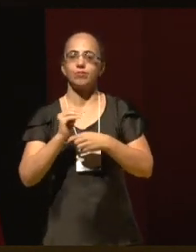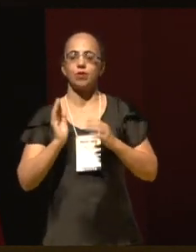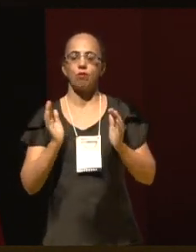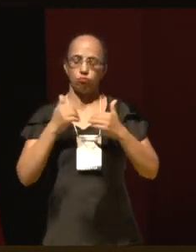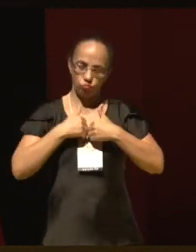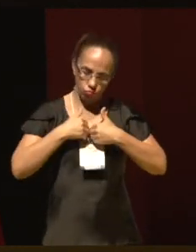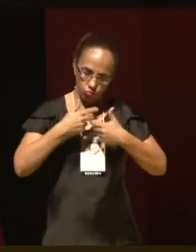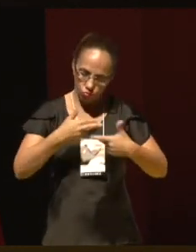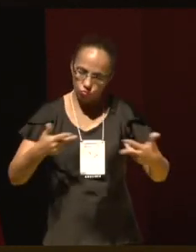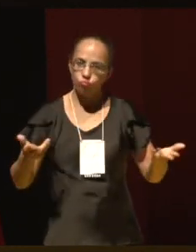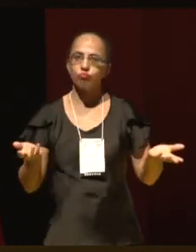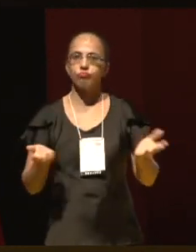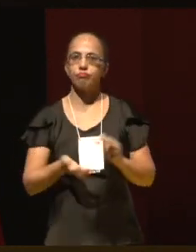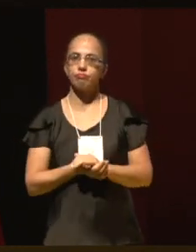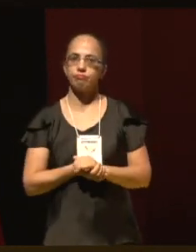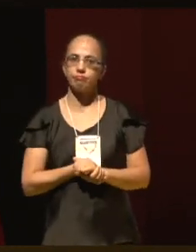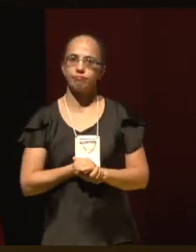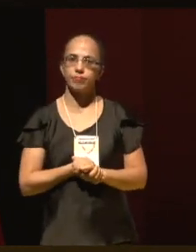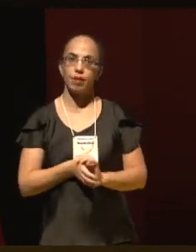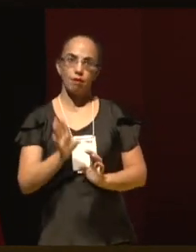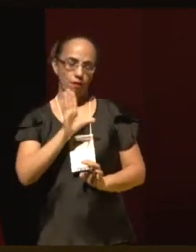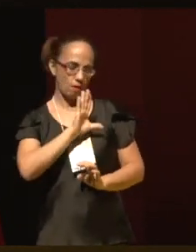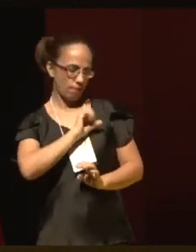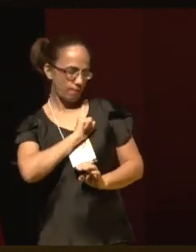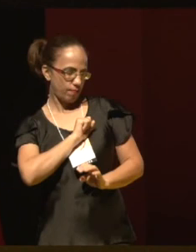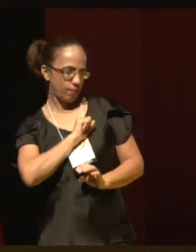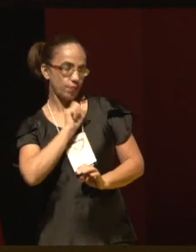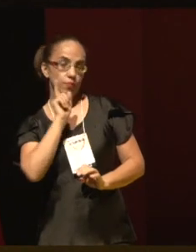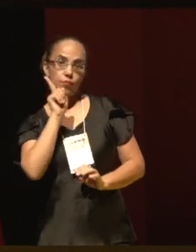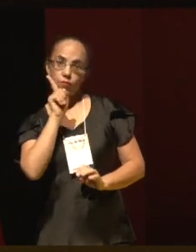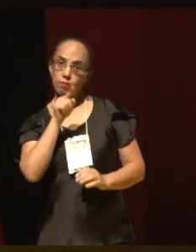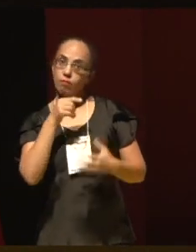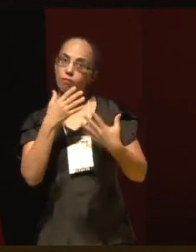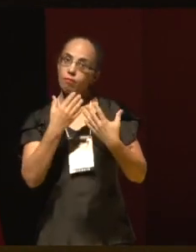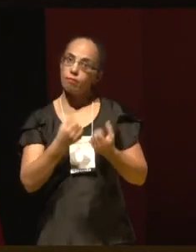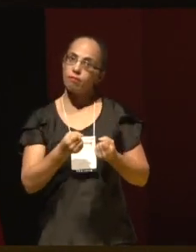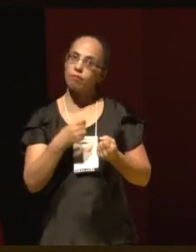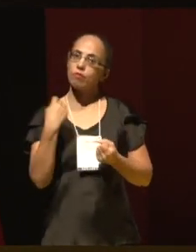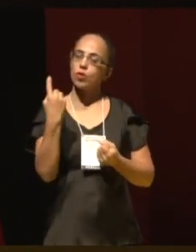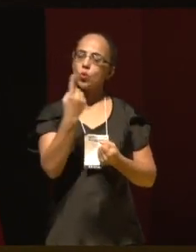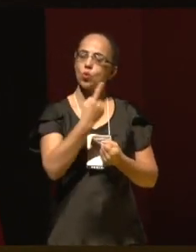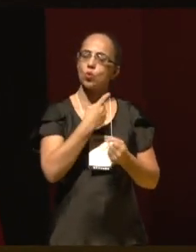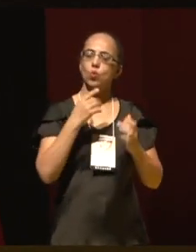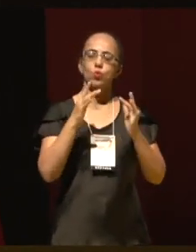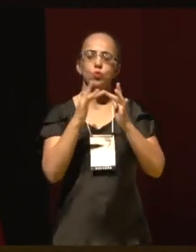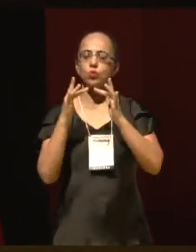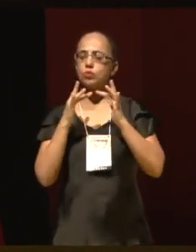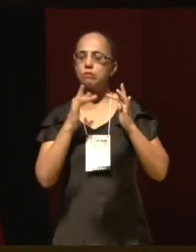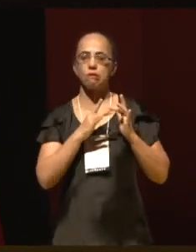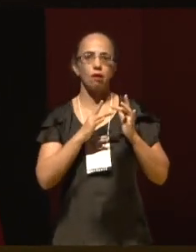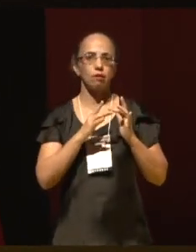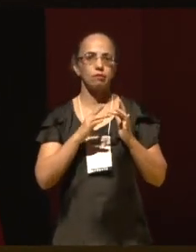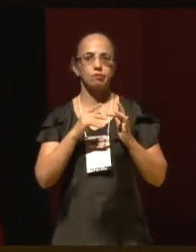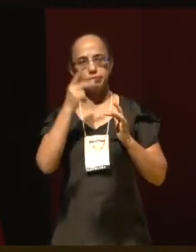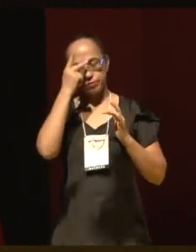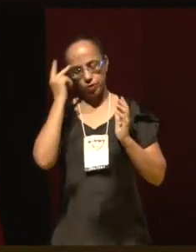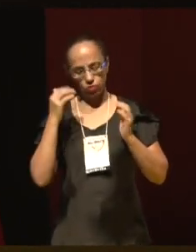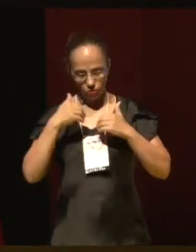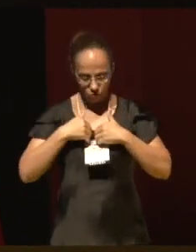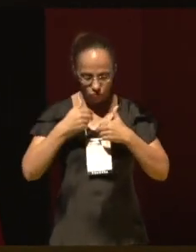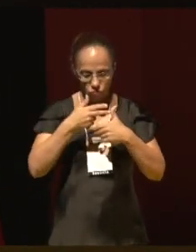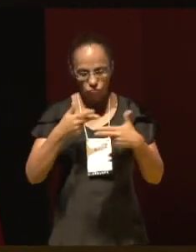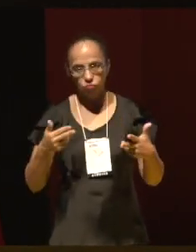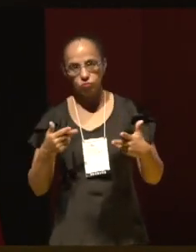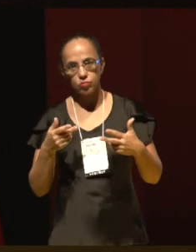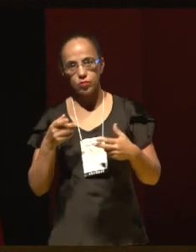O amor é o que permite que nós convivamos com o transtorno. Lembre-se, não é